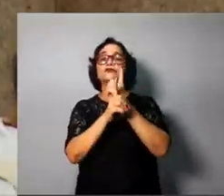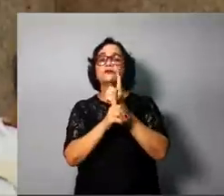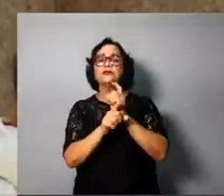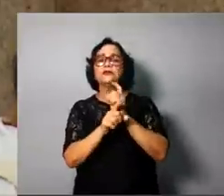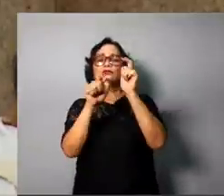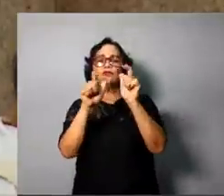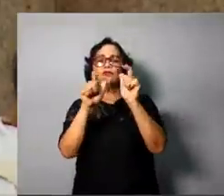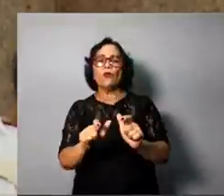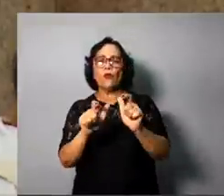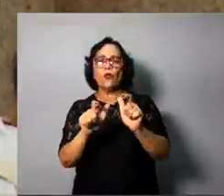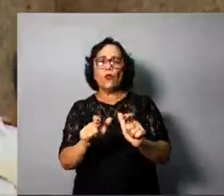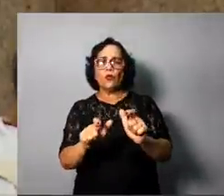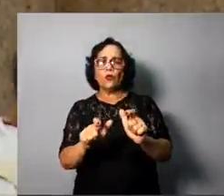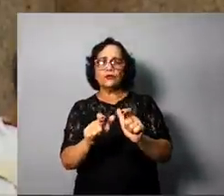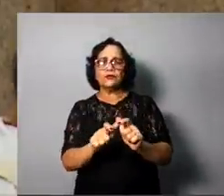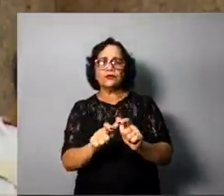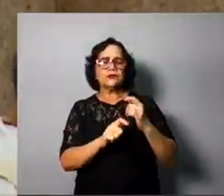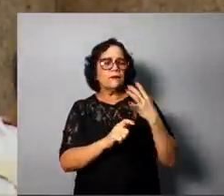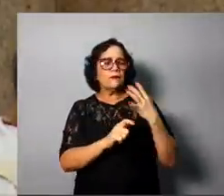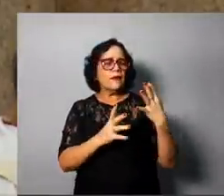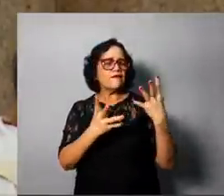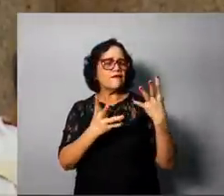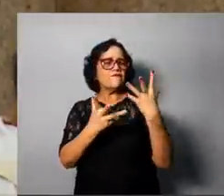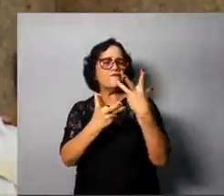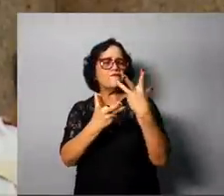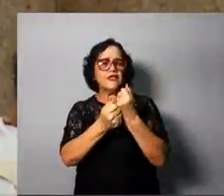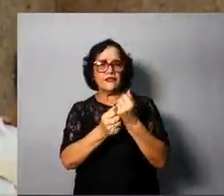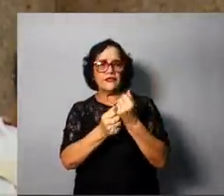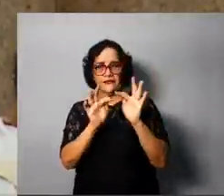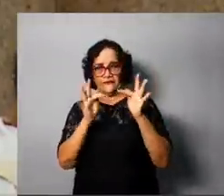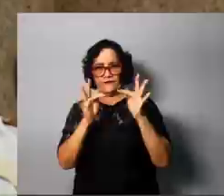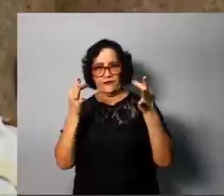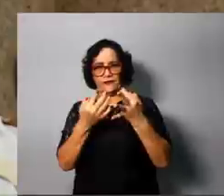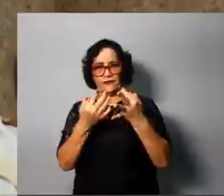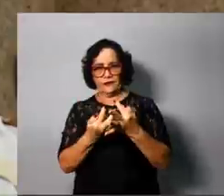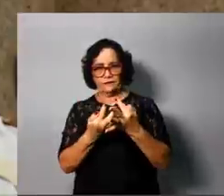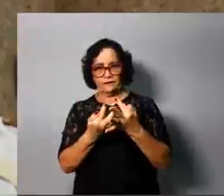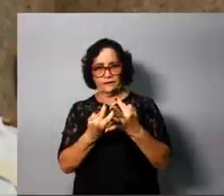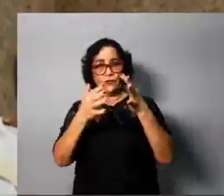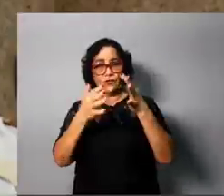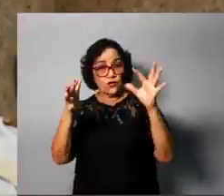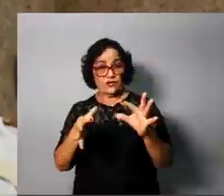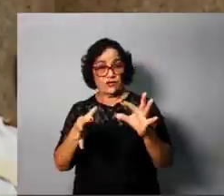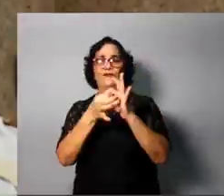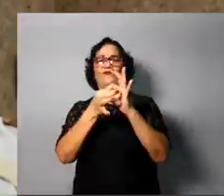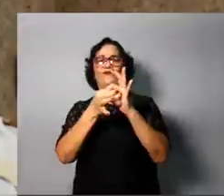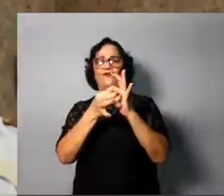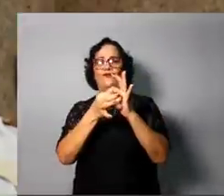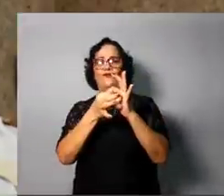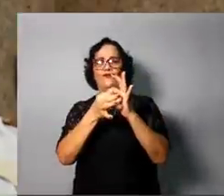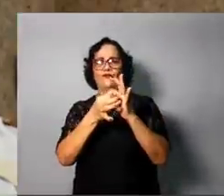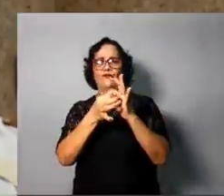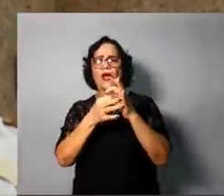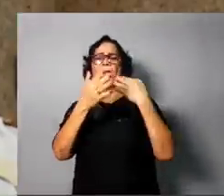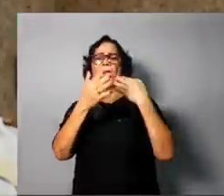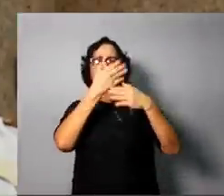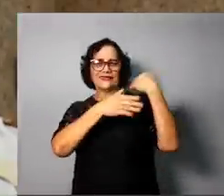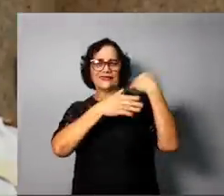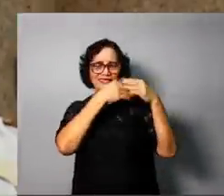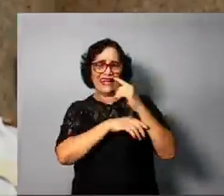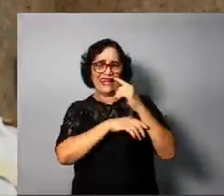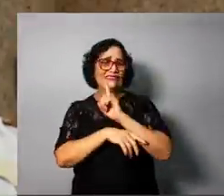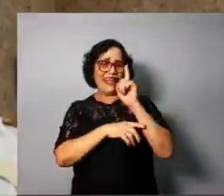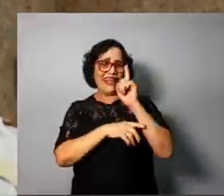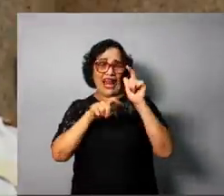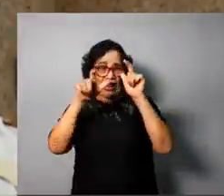está a beleza da família. Nas bodas de Caná, nós